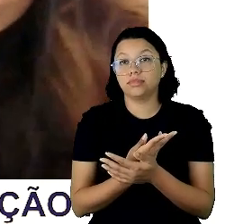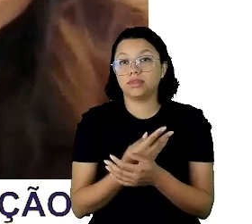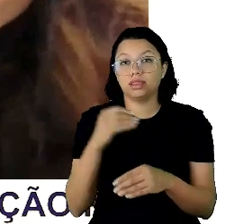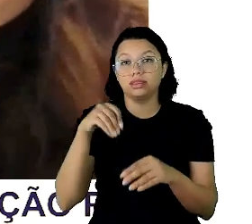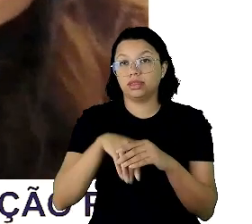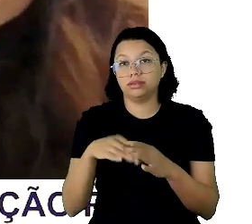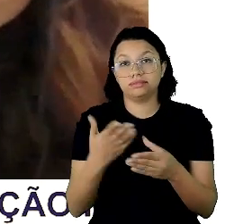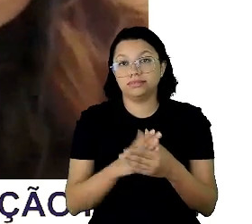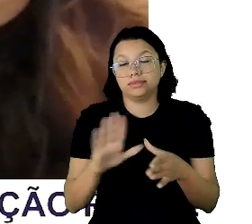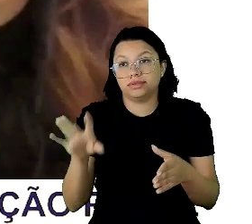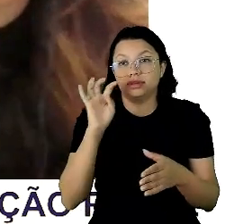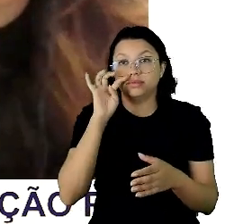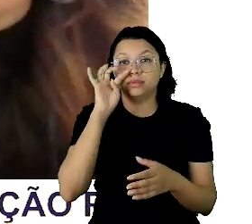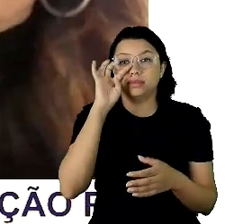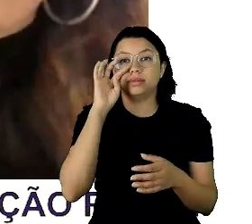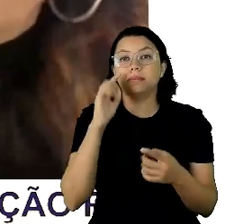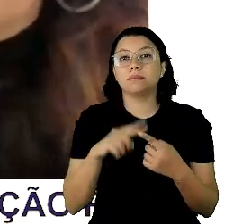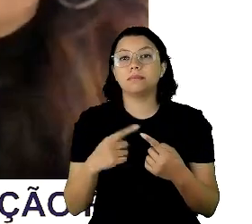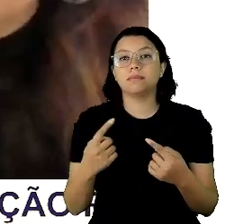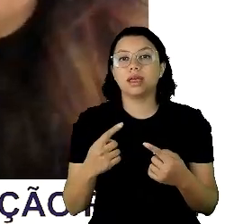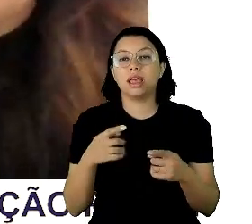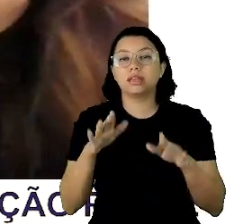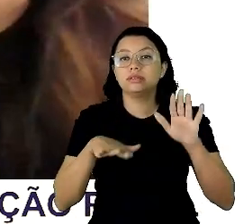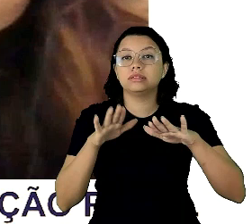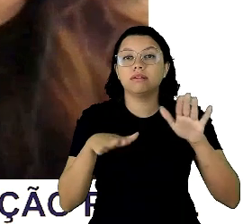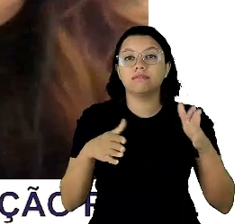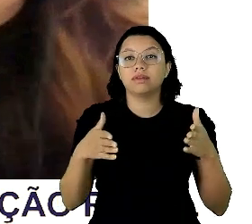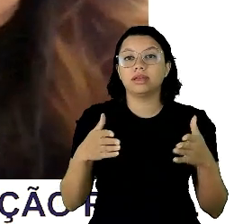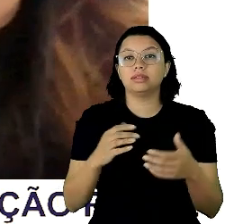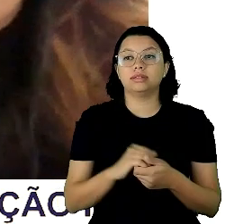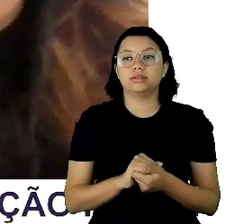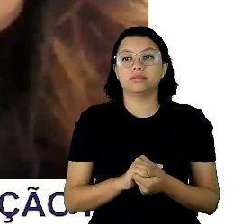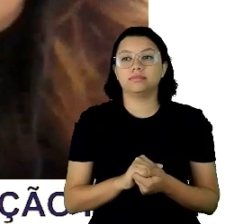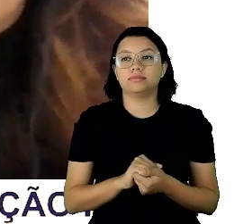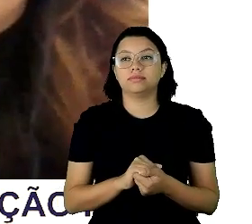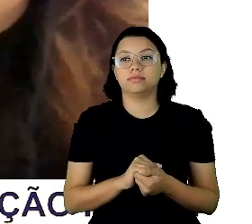ali. E talvez nesse ponto